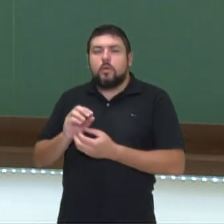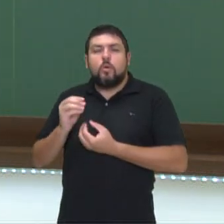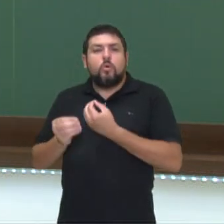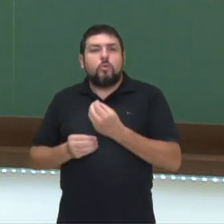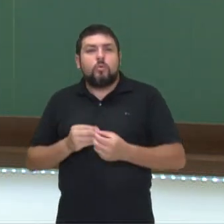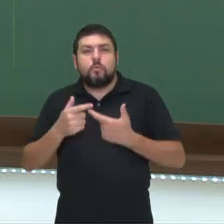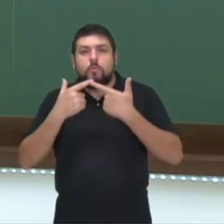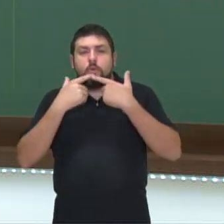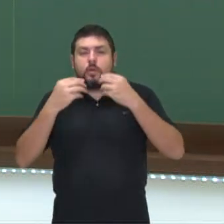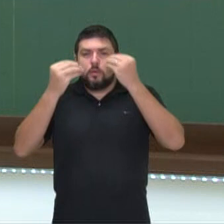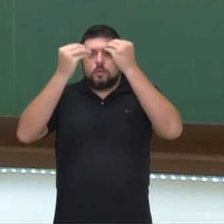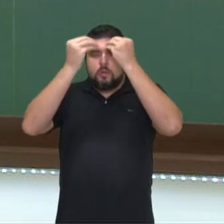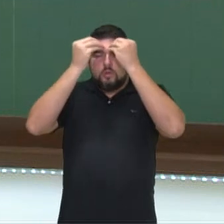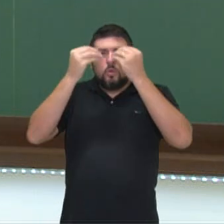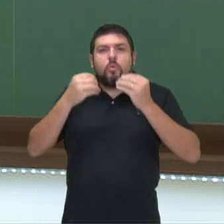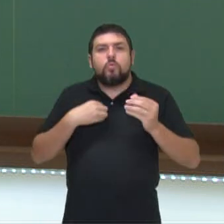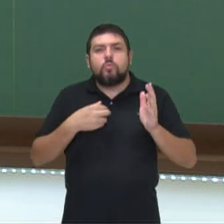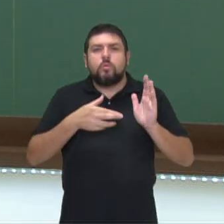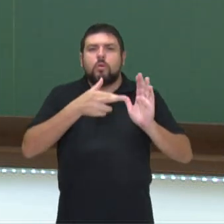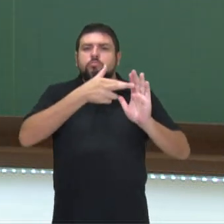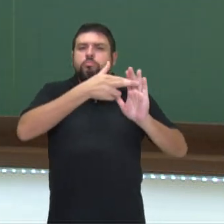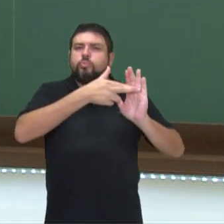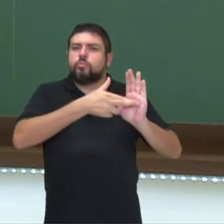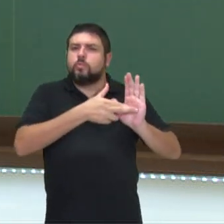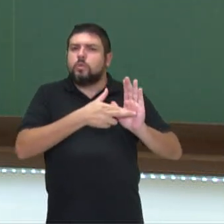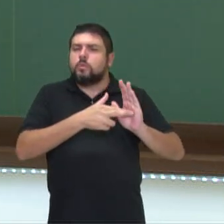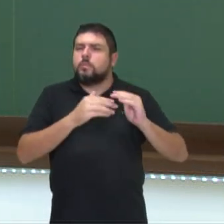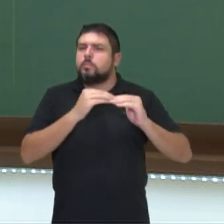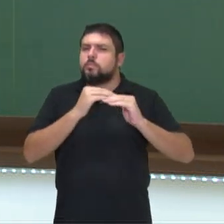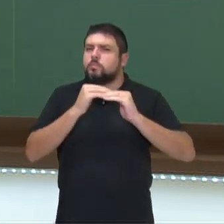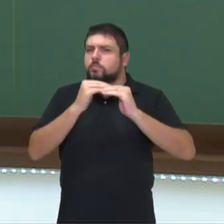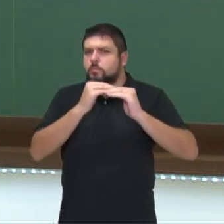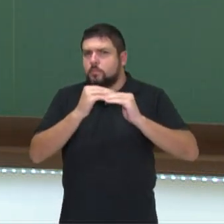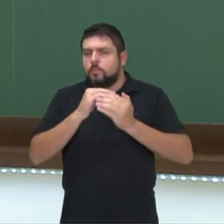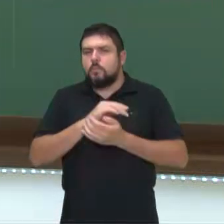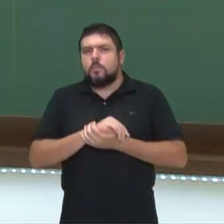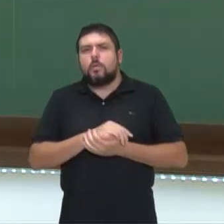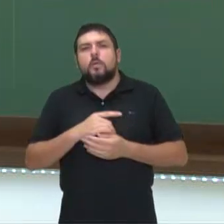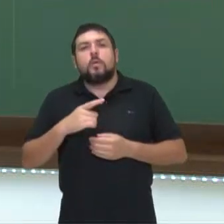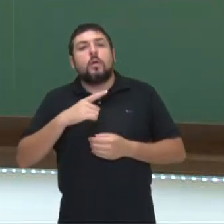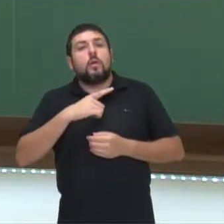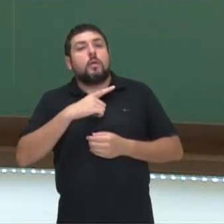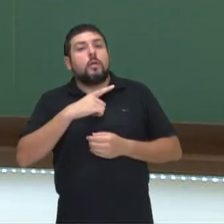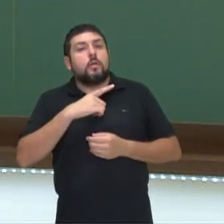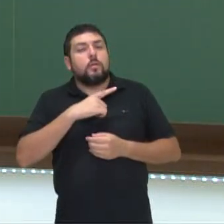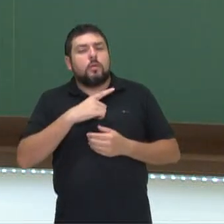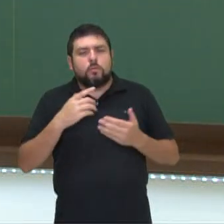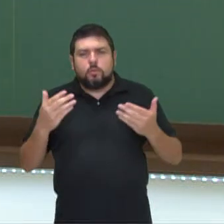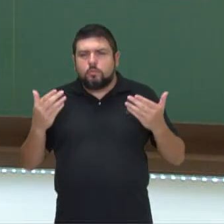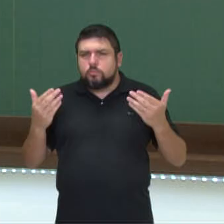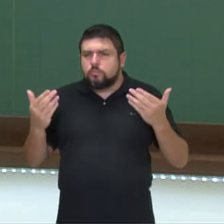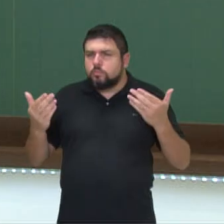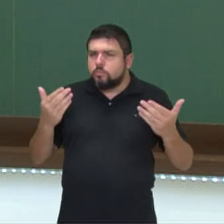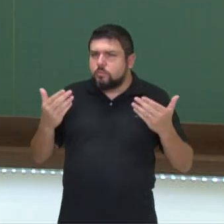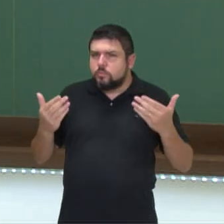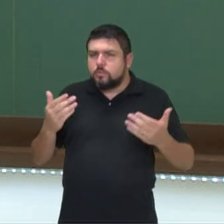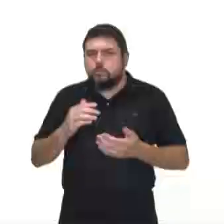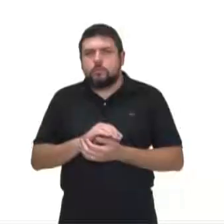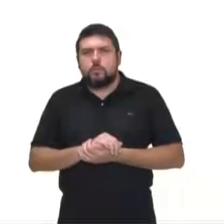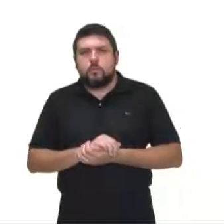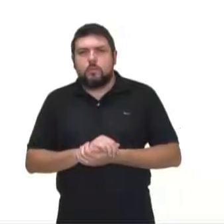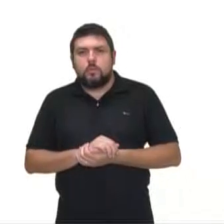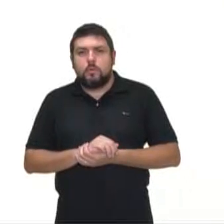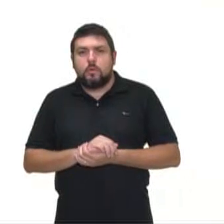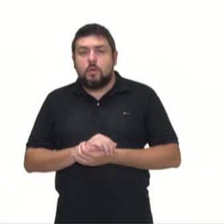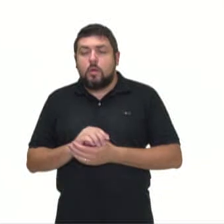do emprego da norma padrão, dos verbos, nós temos aqui uma comparação bem no último trecho. Não era mais